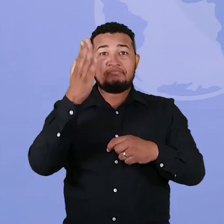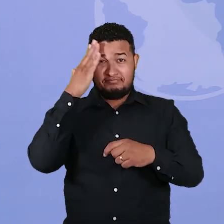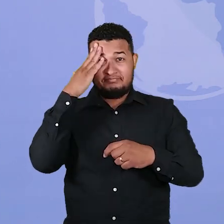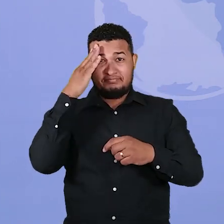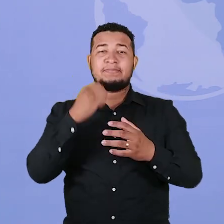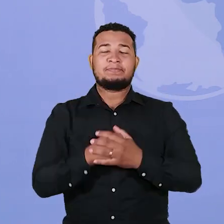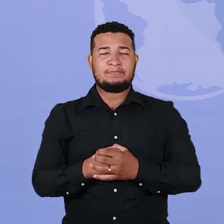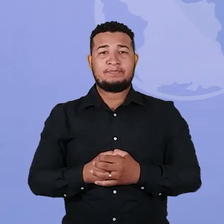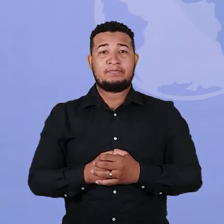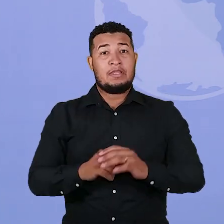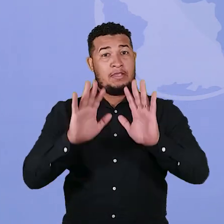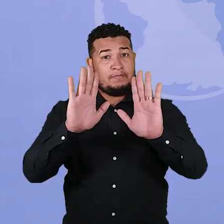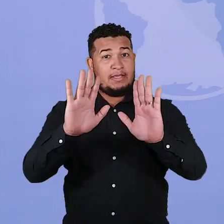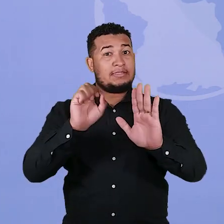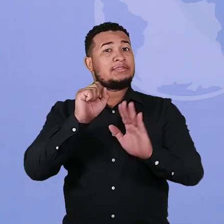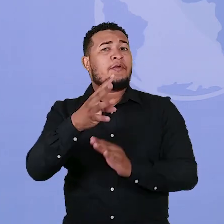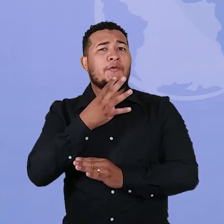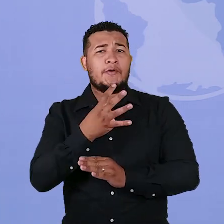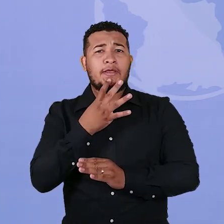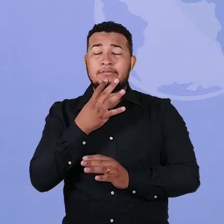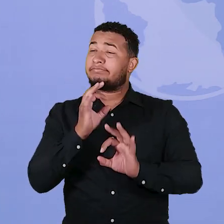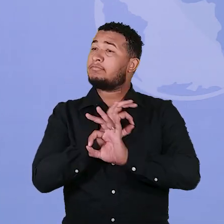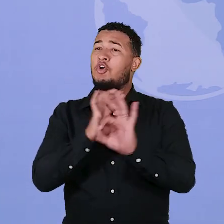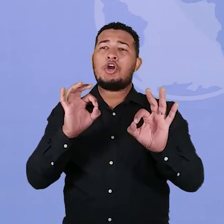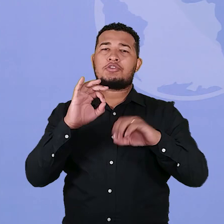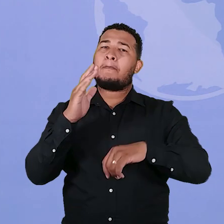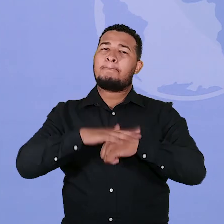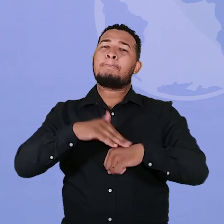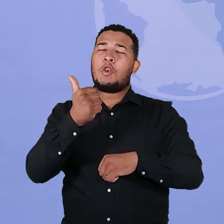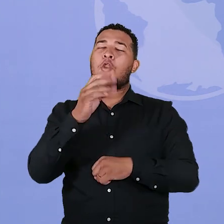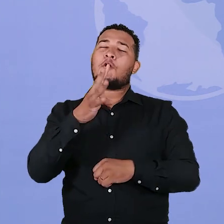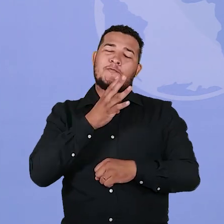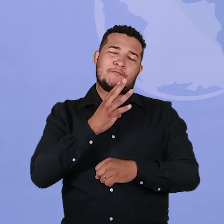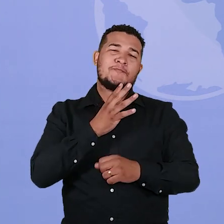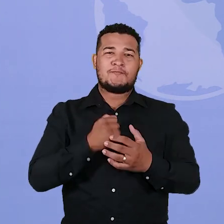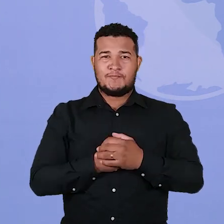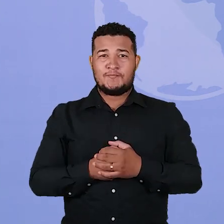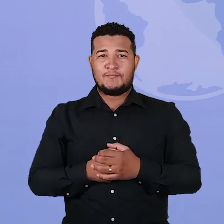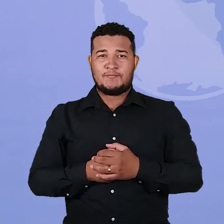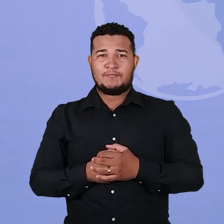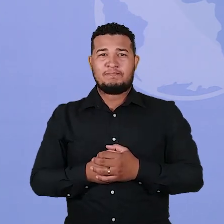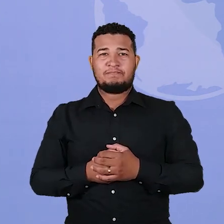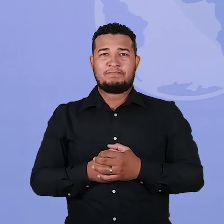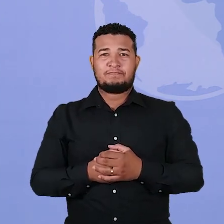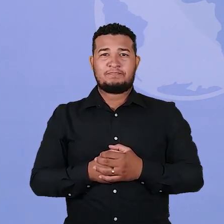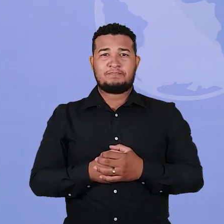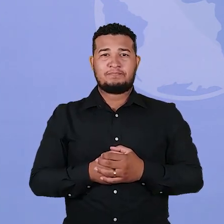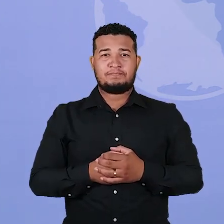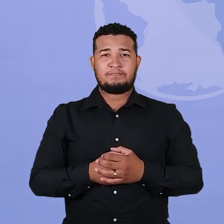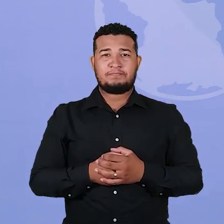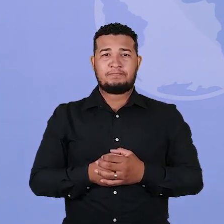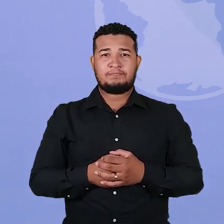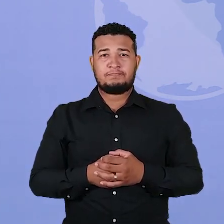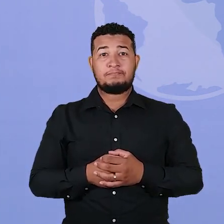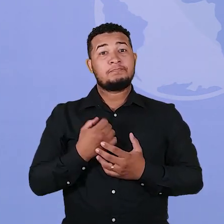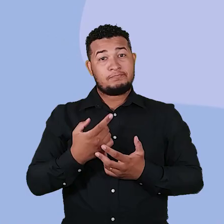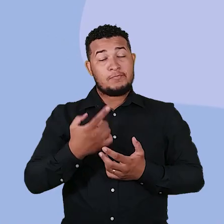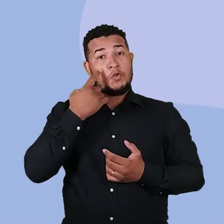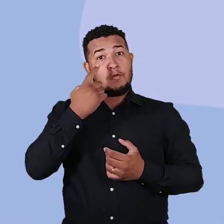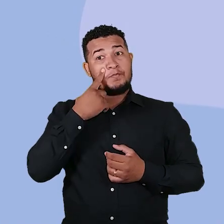uma questão sobre baralho tudo bem daí agora se você conhece claro que você tira melhor que de letra né continua